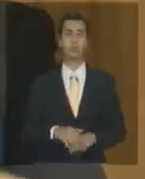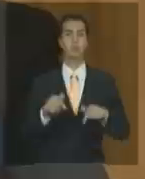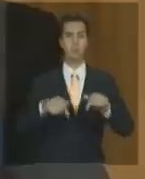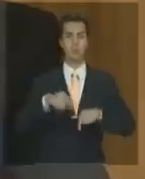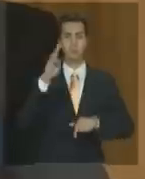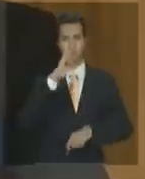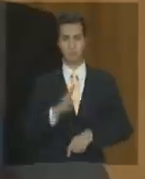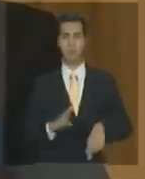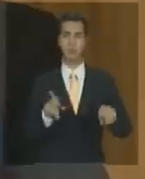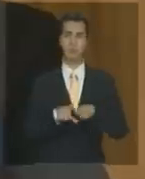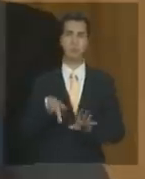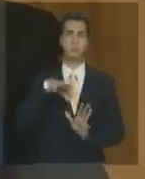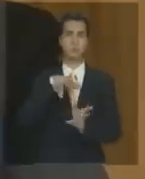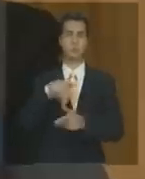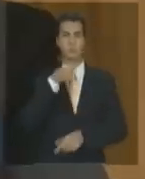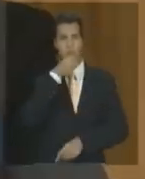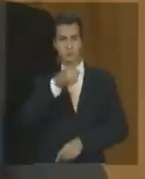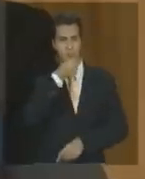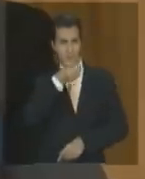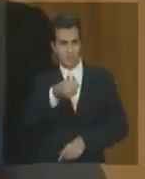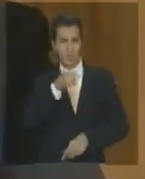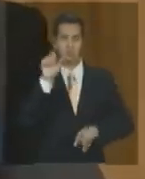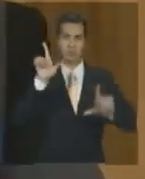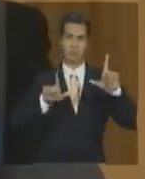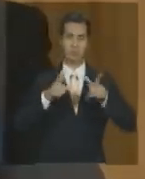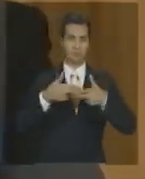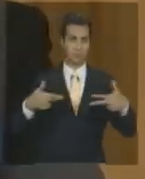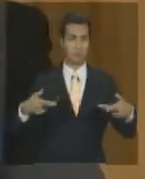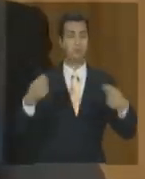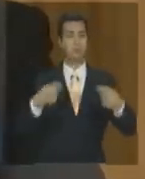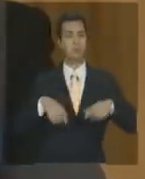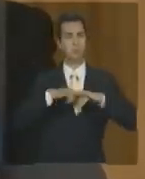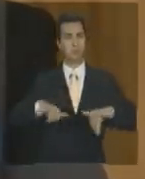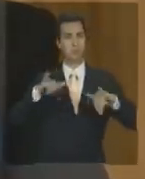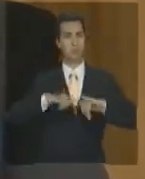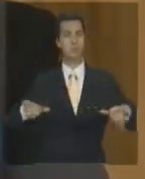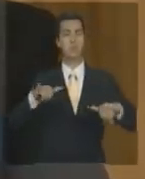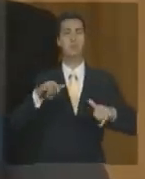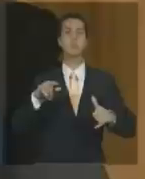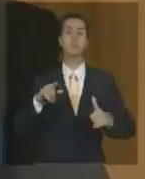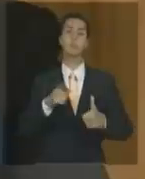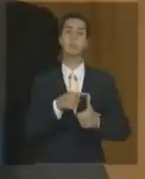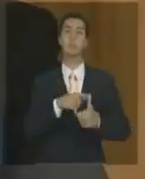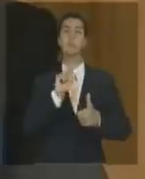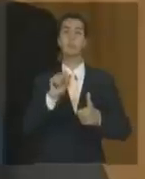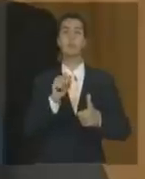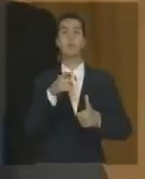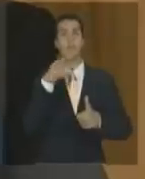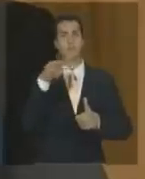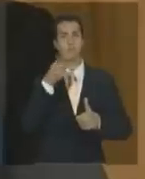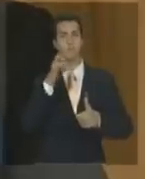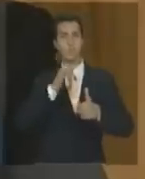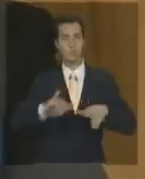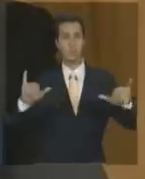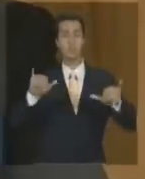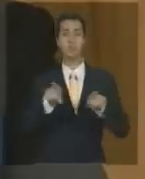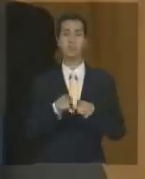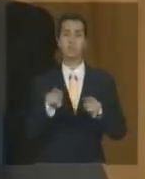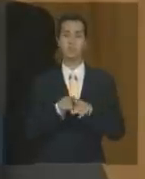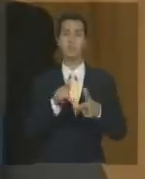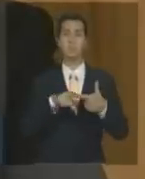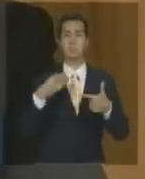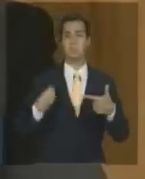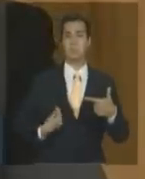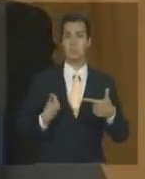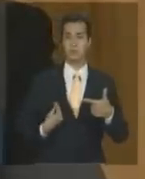e internacional, de duas formas. Em primeiro lugar, não apenas para reportar, mas também para participar de forma muito ativa,